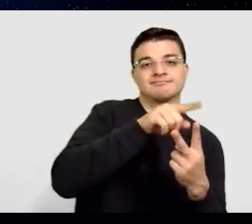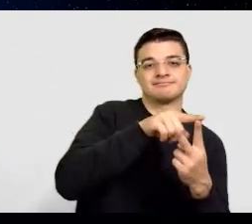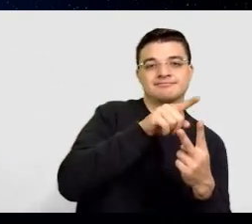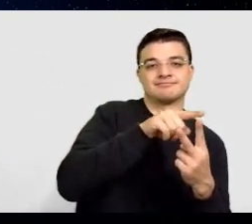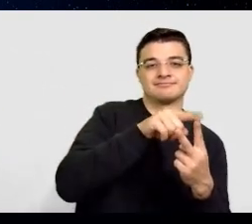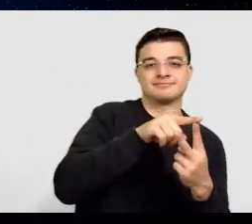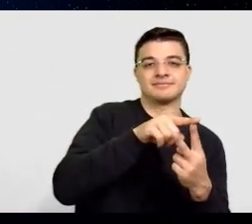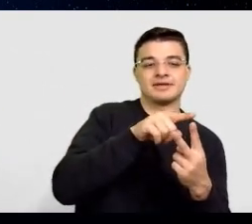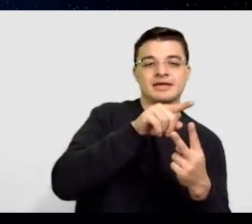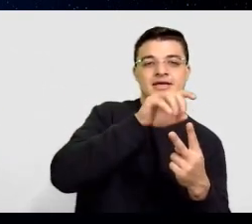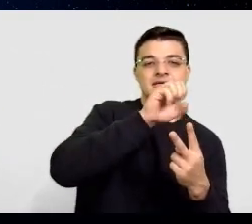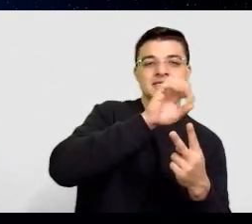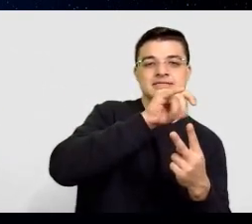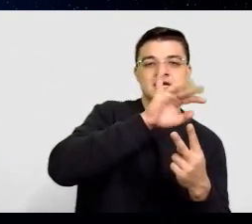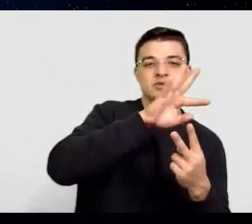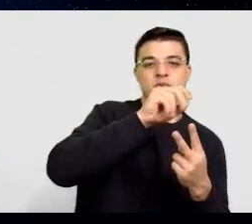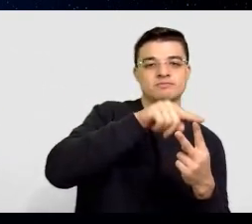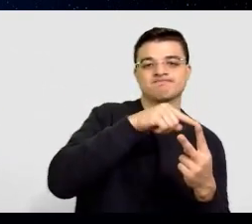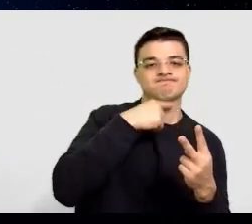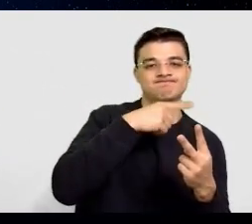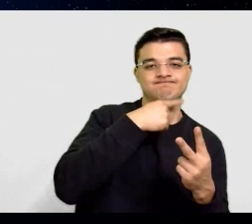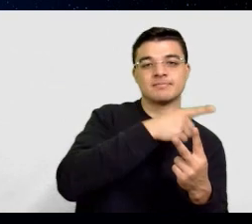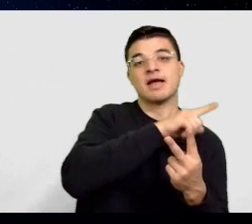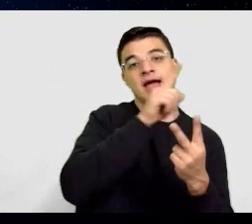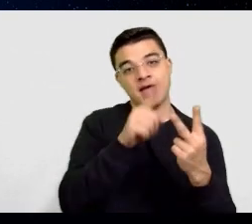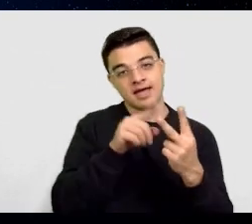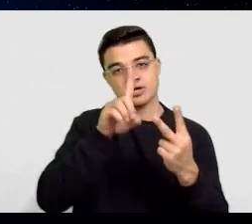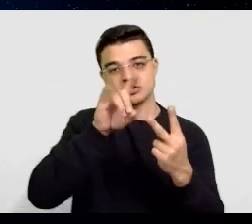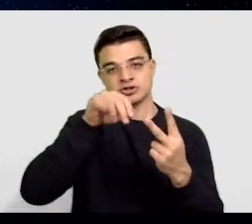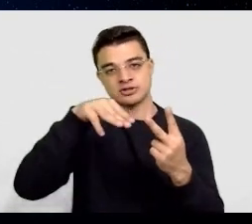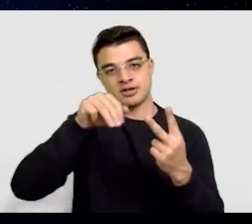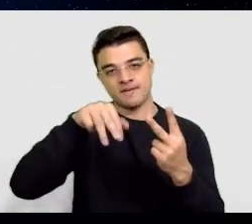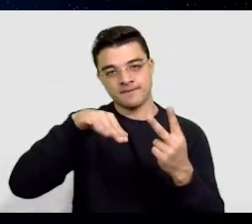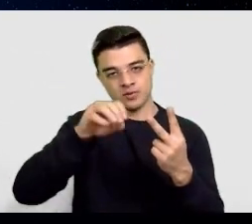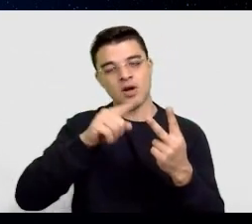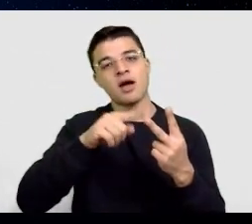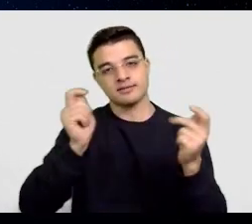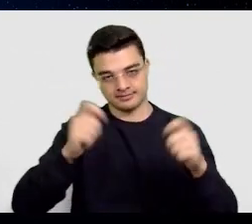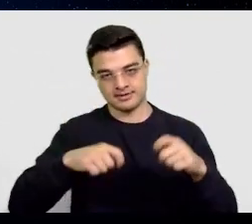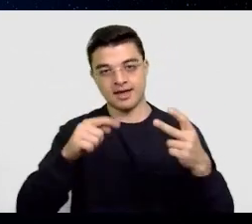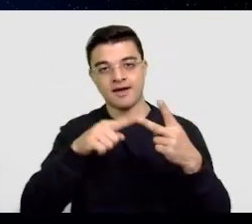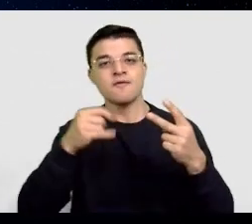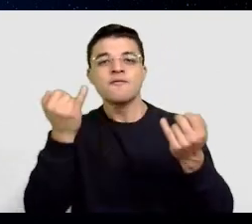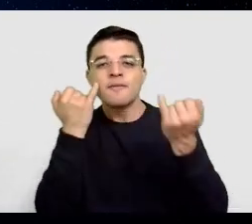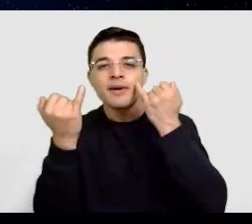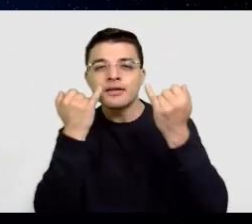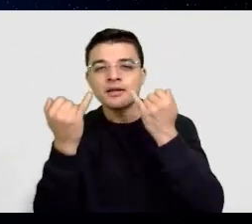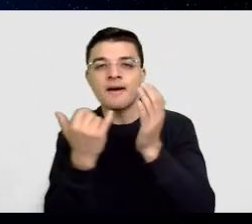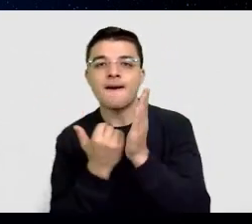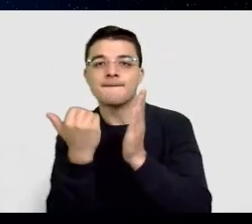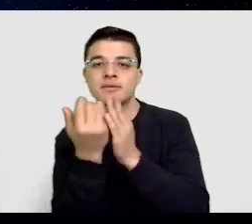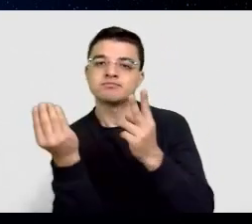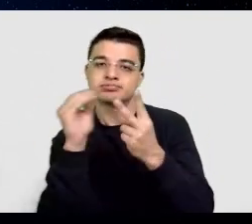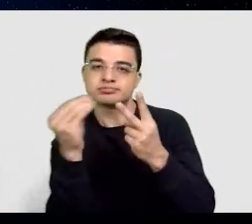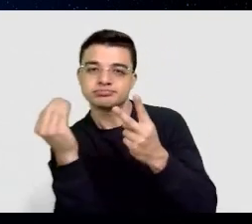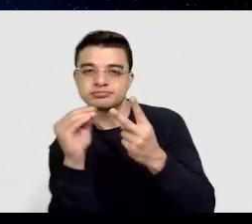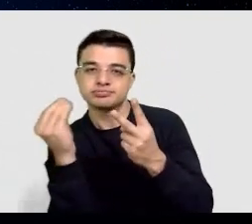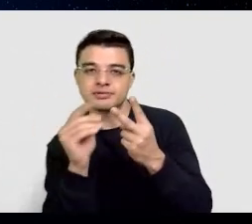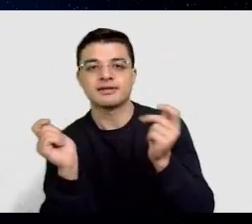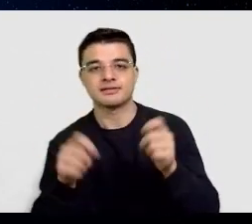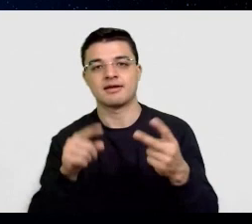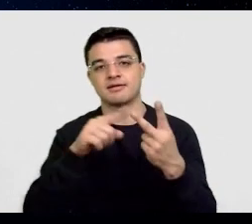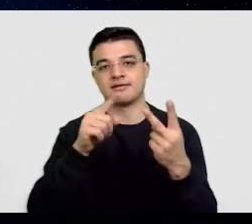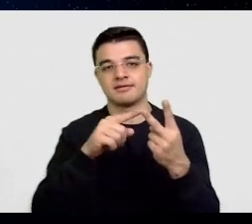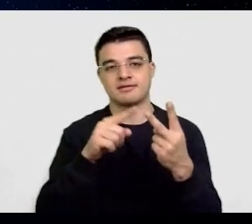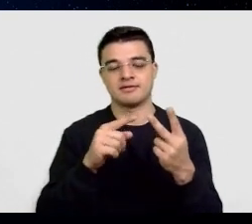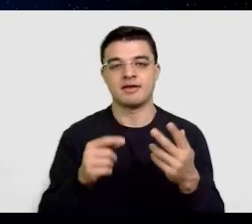estático, porque eu tenho que colocar todas as informações da transação no BR Code estático. E aí a gente tem algumas limitações. Tamanho de